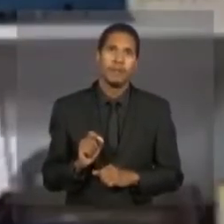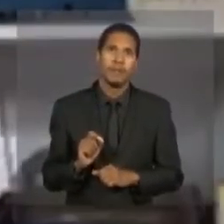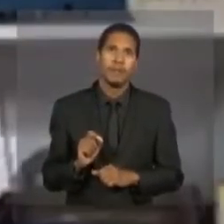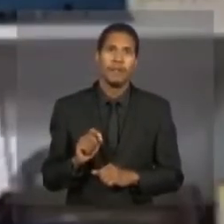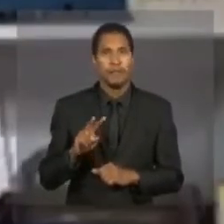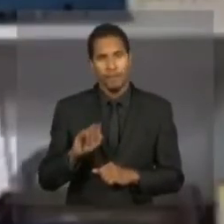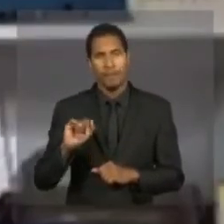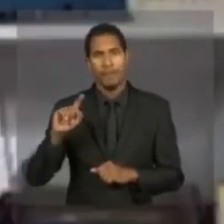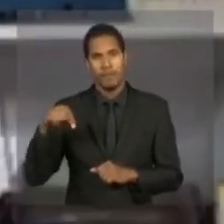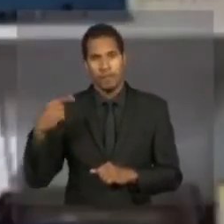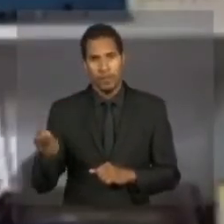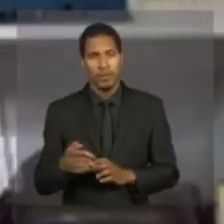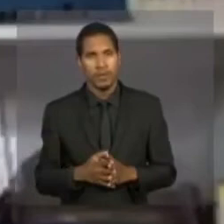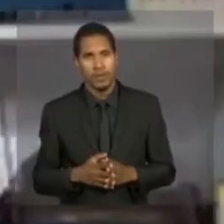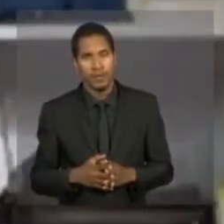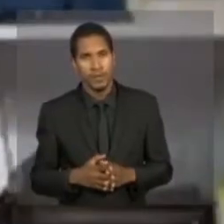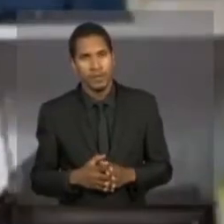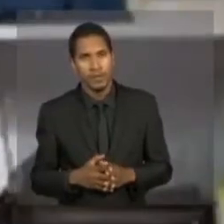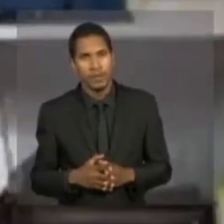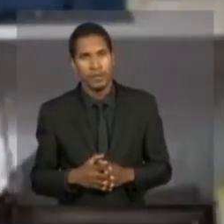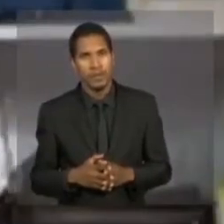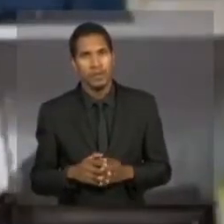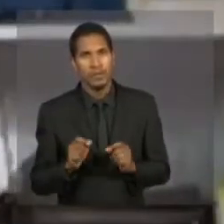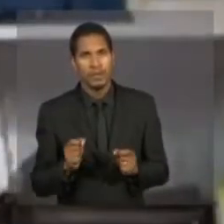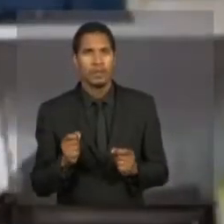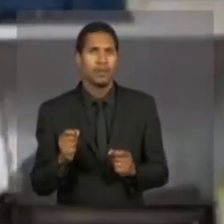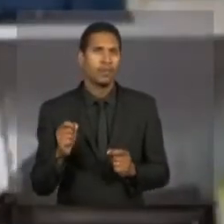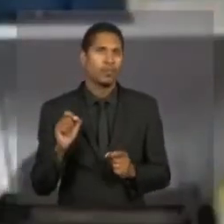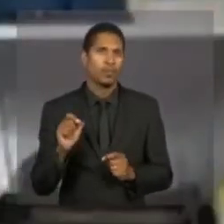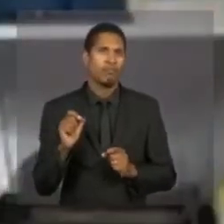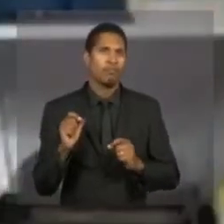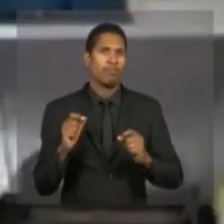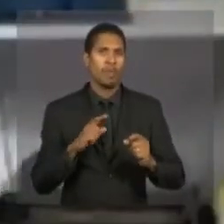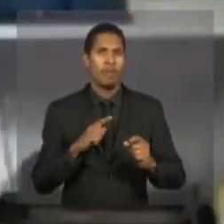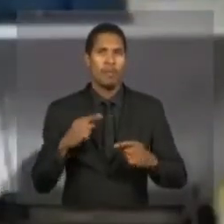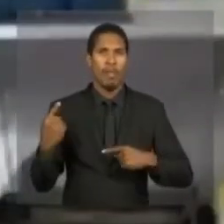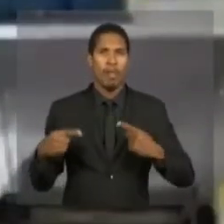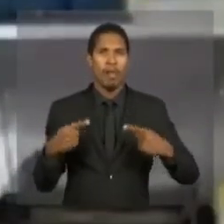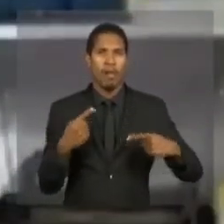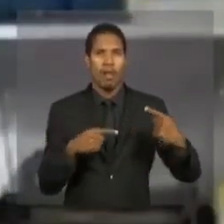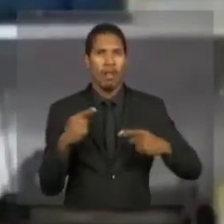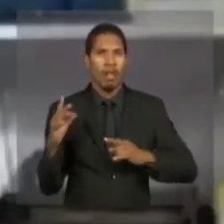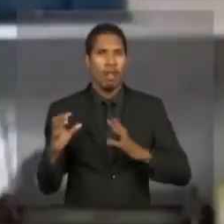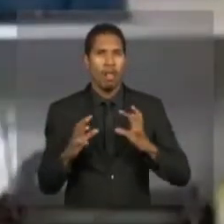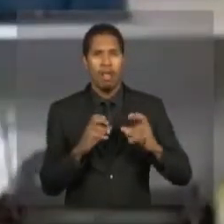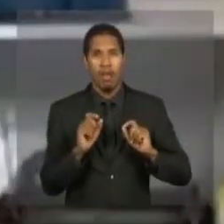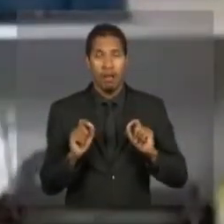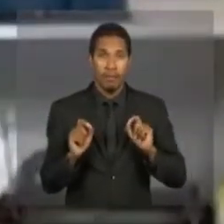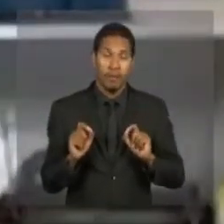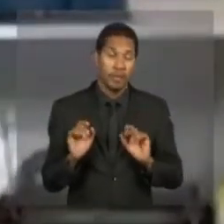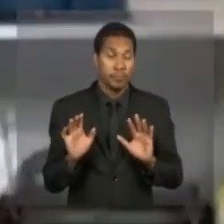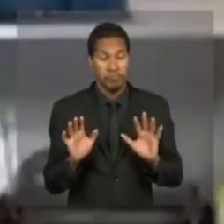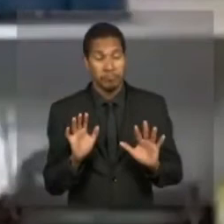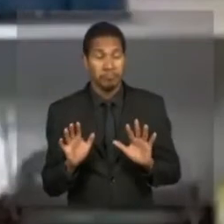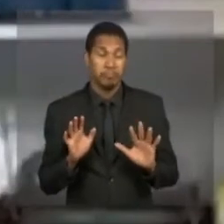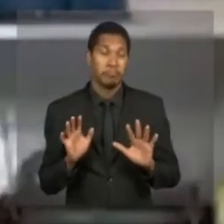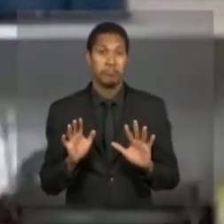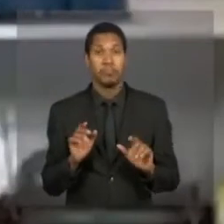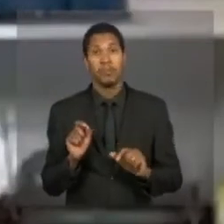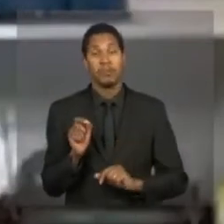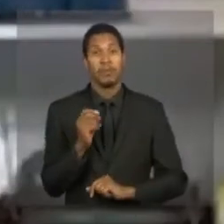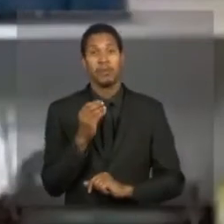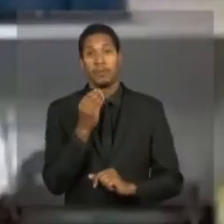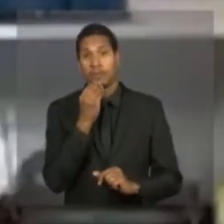que vem depois, que são algumas das mais polêmicas, e eu gostaria de falar de uma delas, que é essa possibilidade